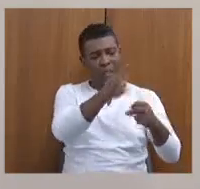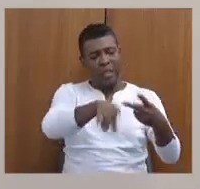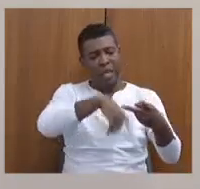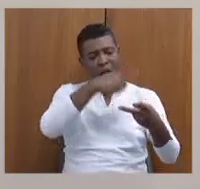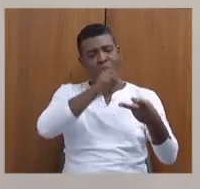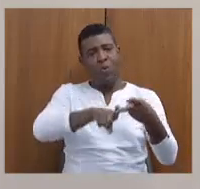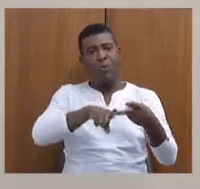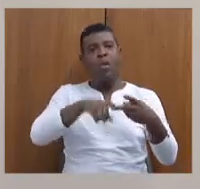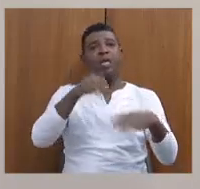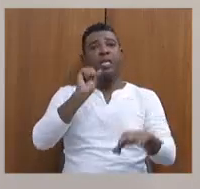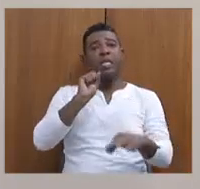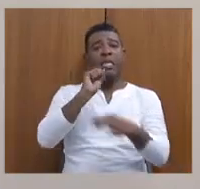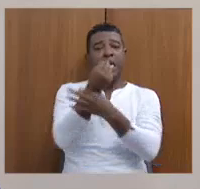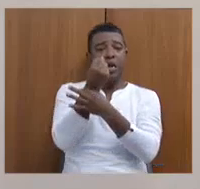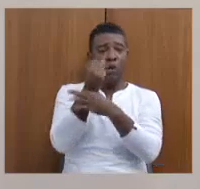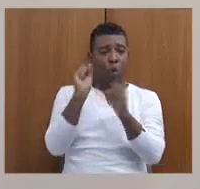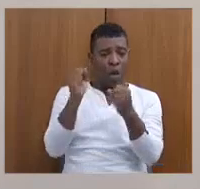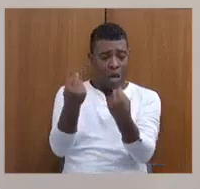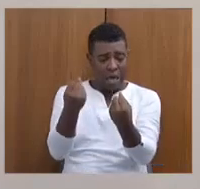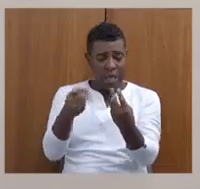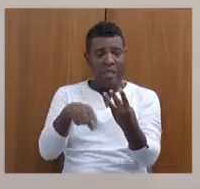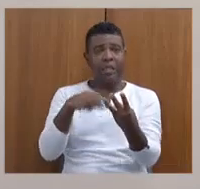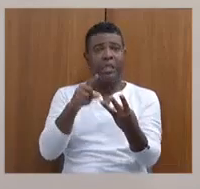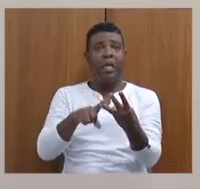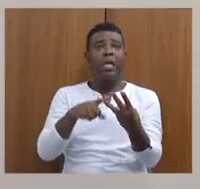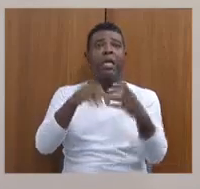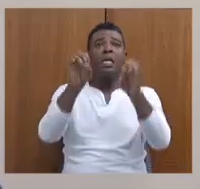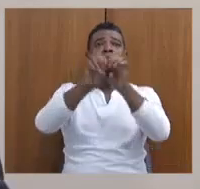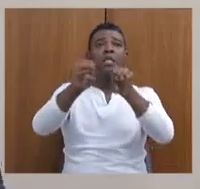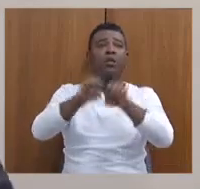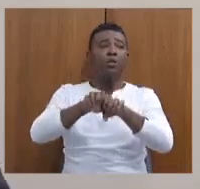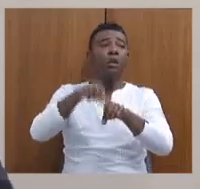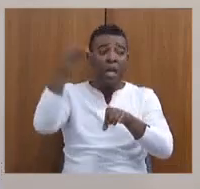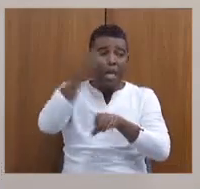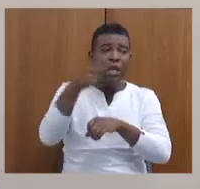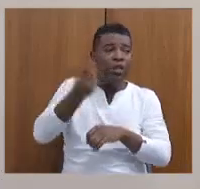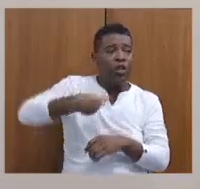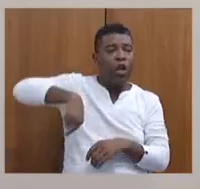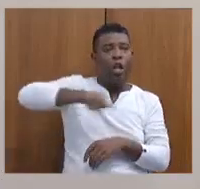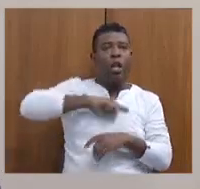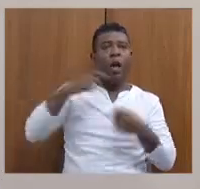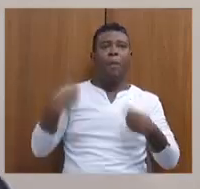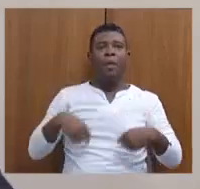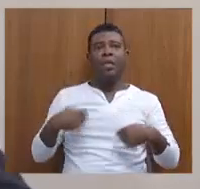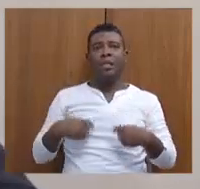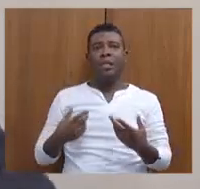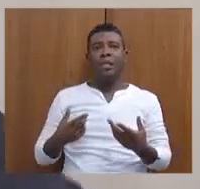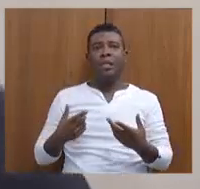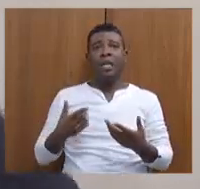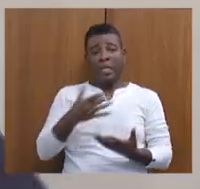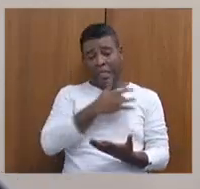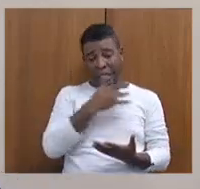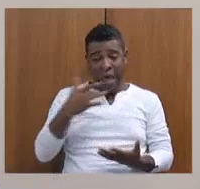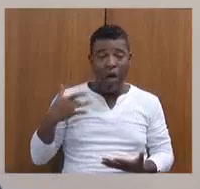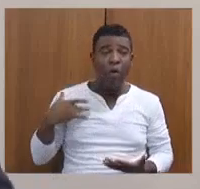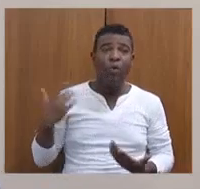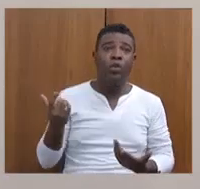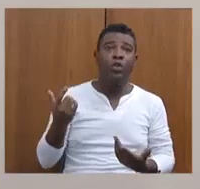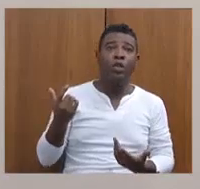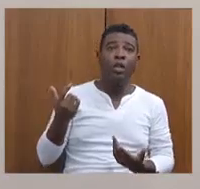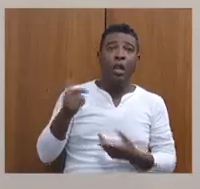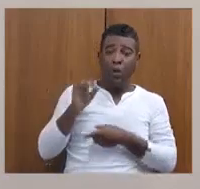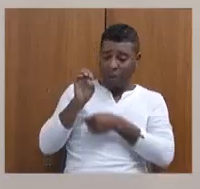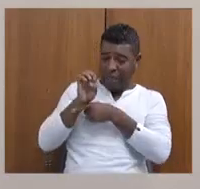né então é isso que a gente precisa de saúde Então não é função do Estado Nós acreditamos por convicção